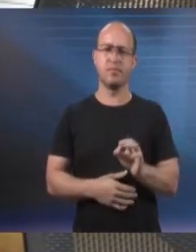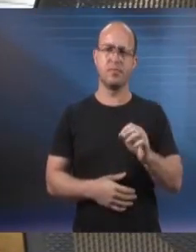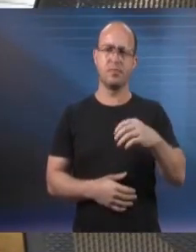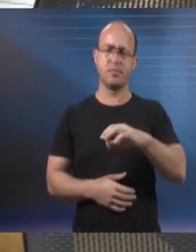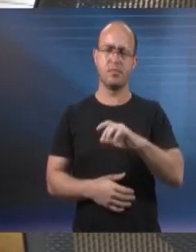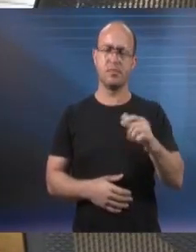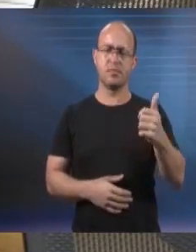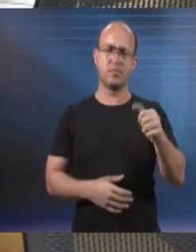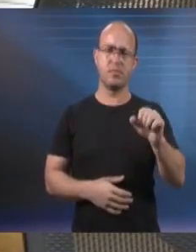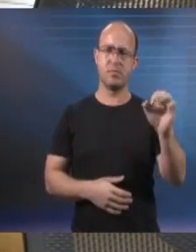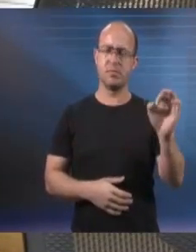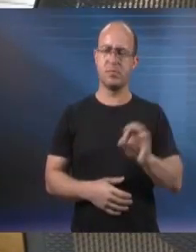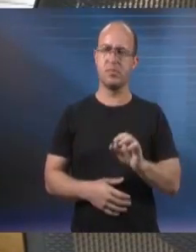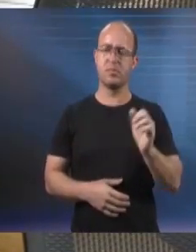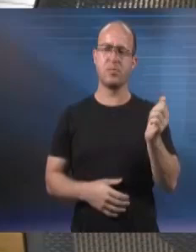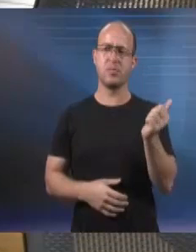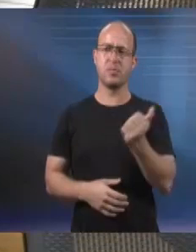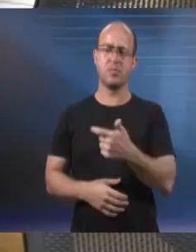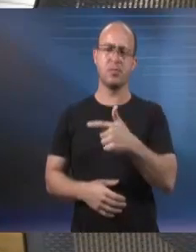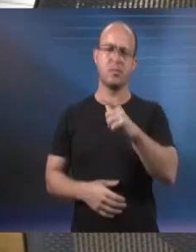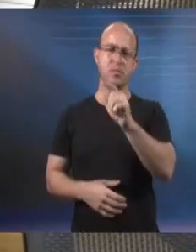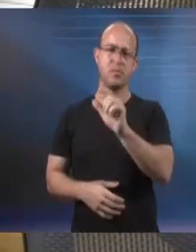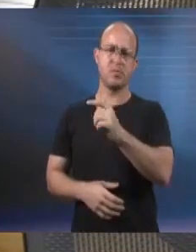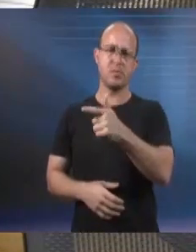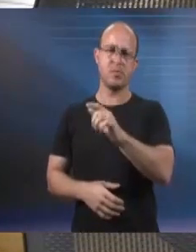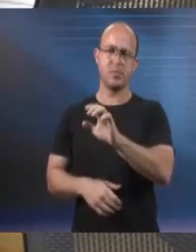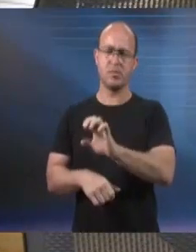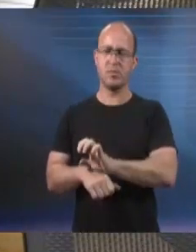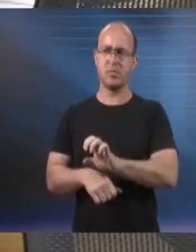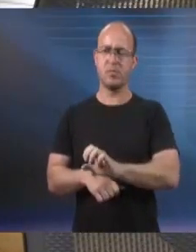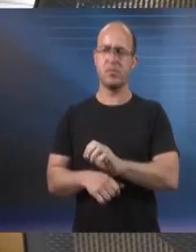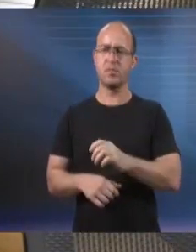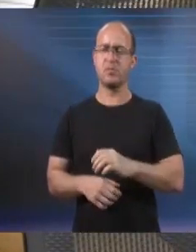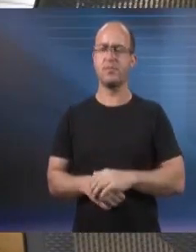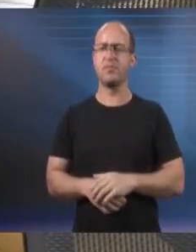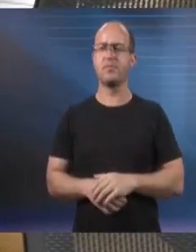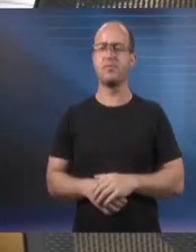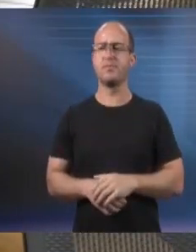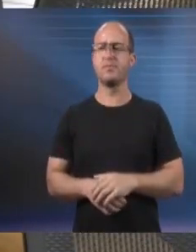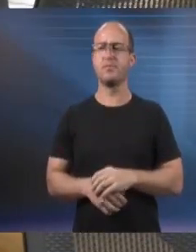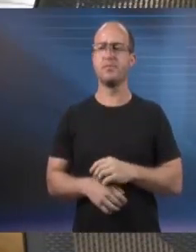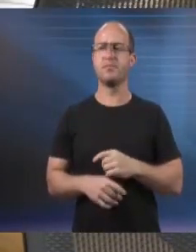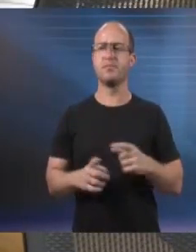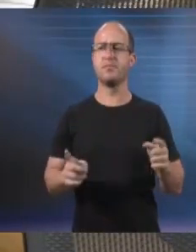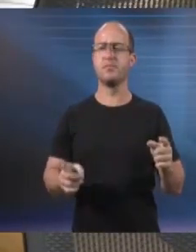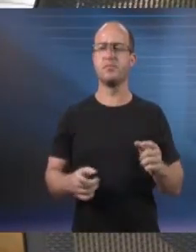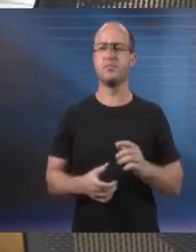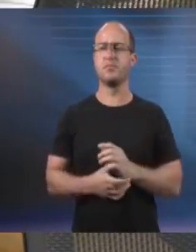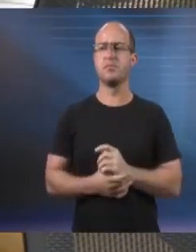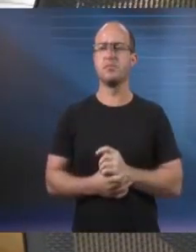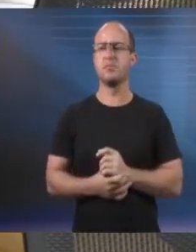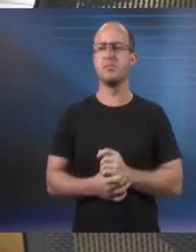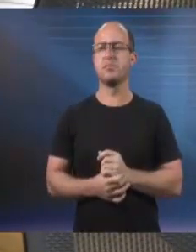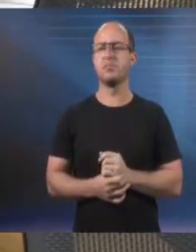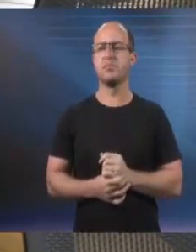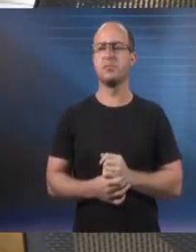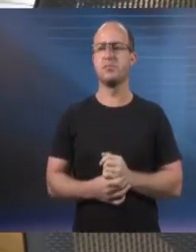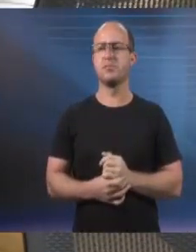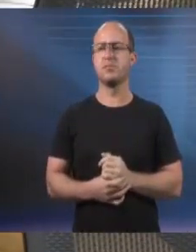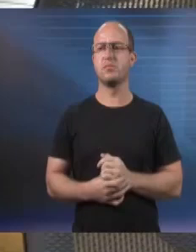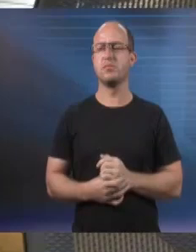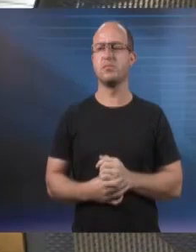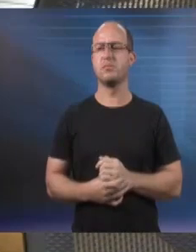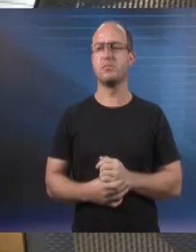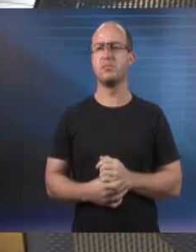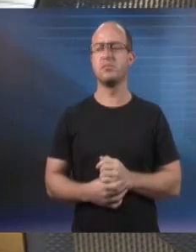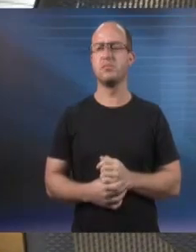em 18%, menor do que os outros estados vizinhos. Mas até nisso, tendo a oportunidade